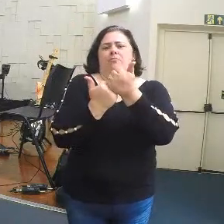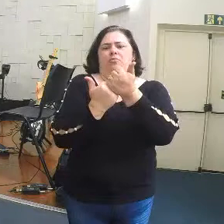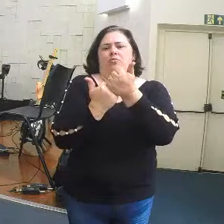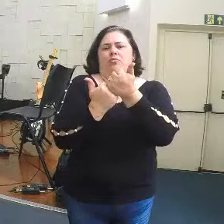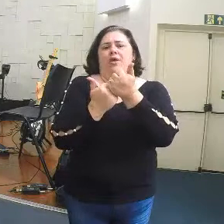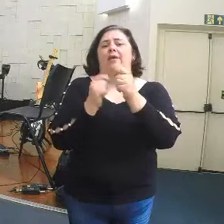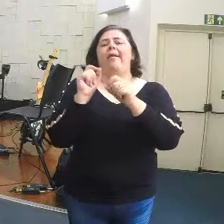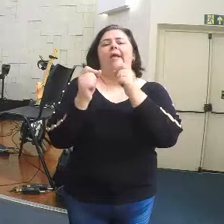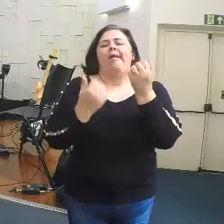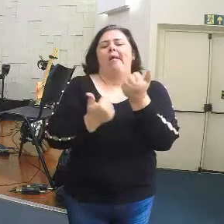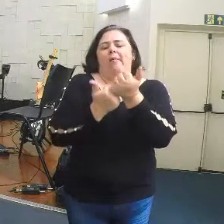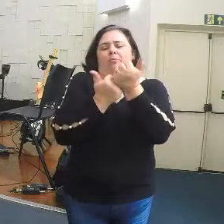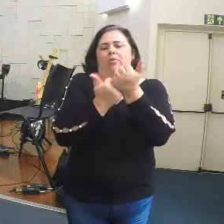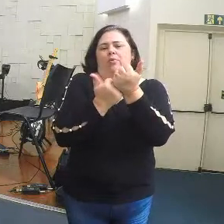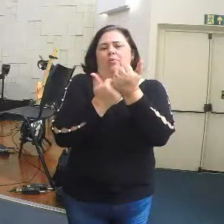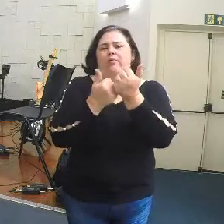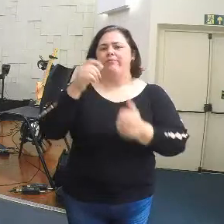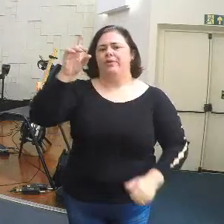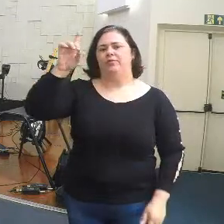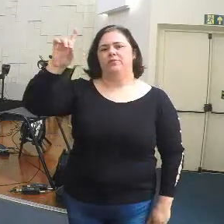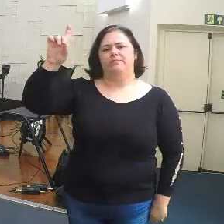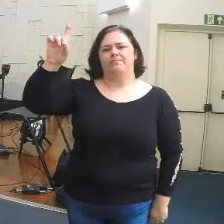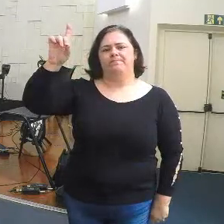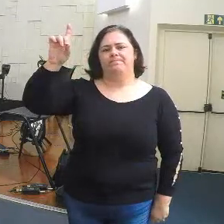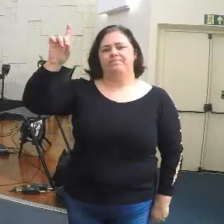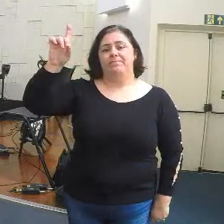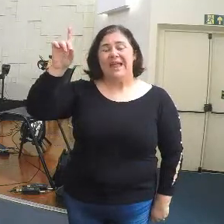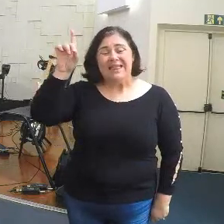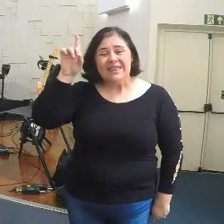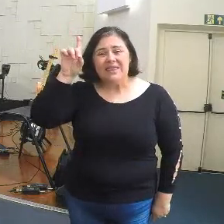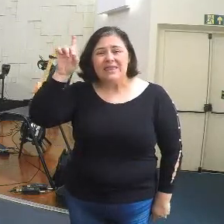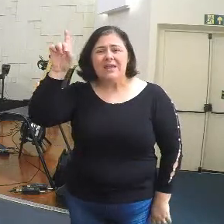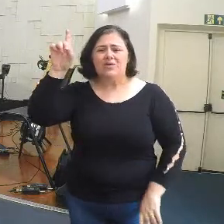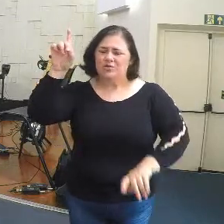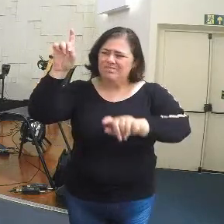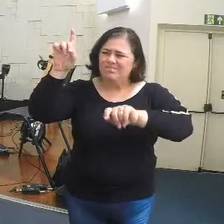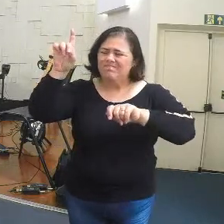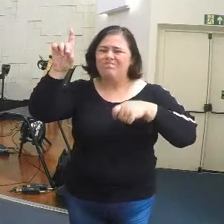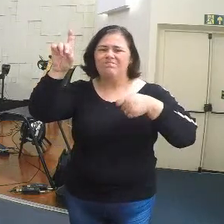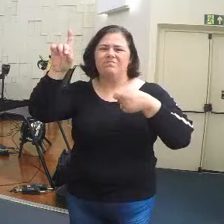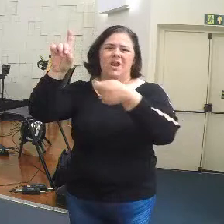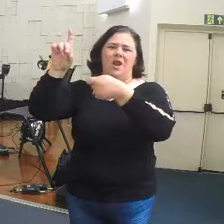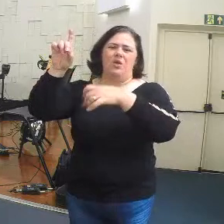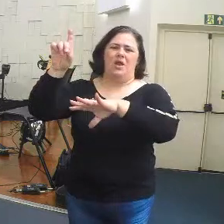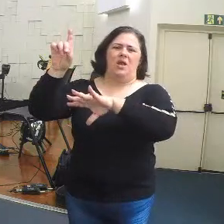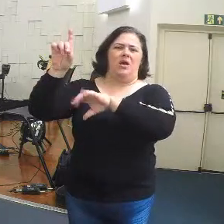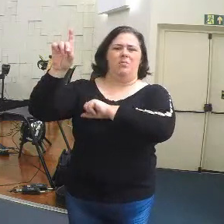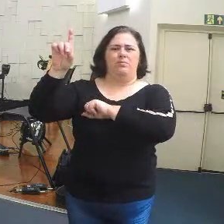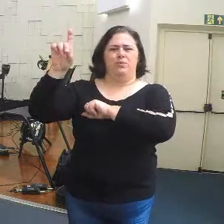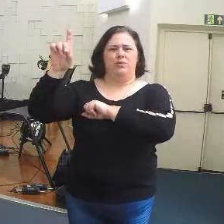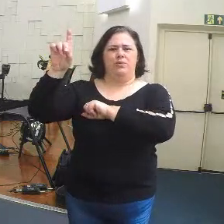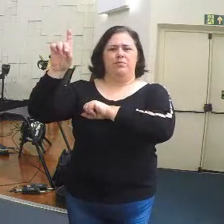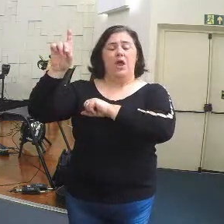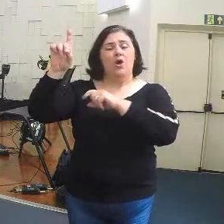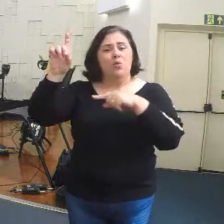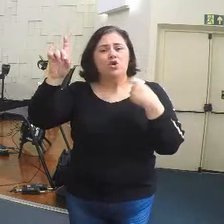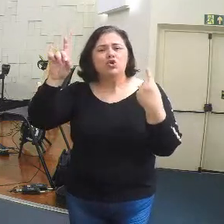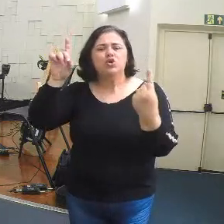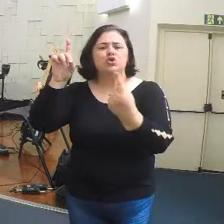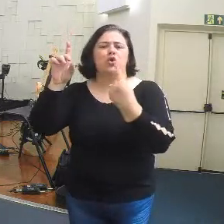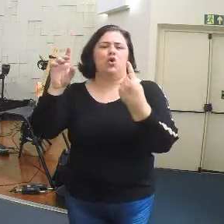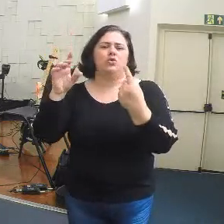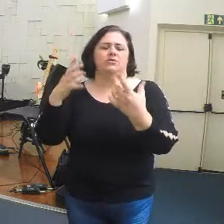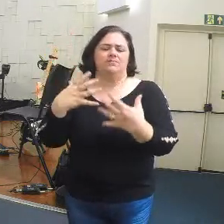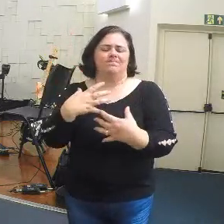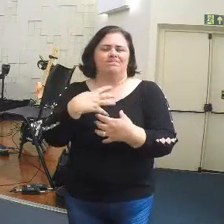que Deus é essa fonte, que o amor procede de Deus. Então ele está dizendo: quando vocês acolhem